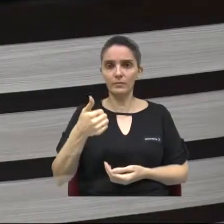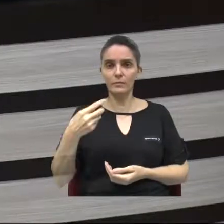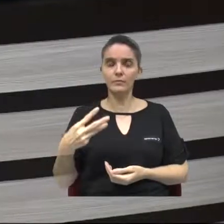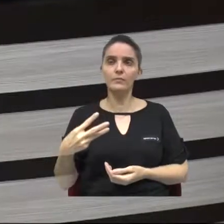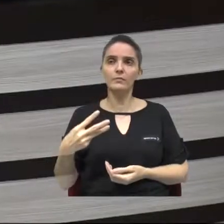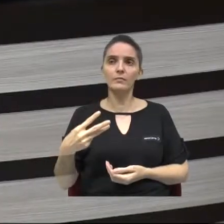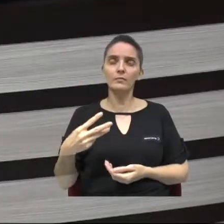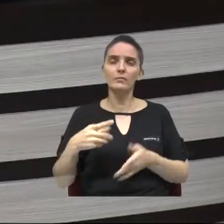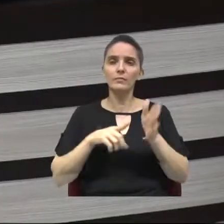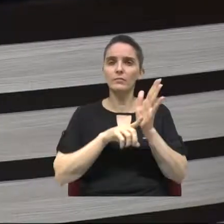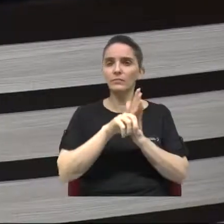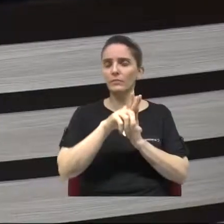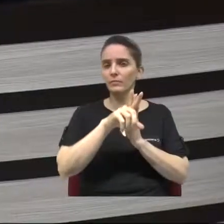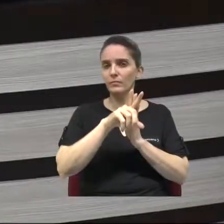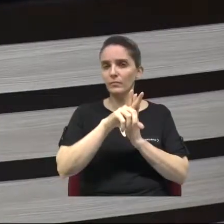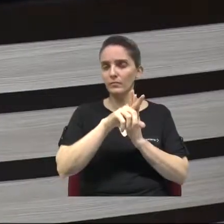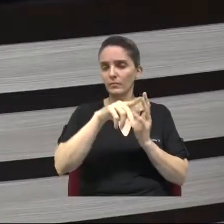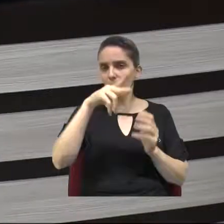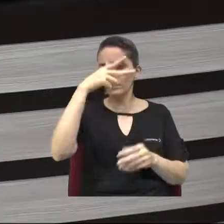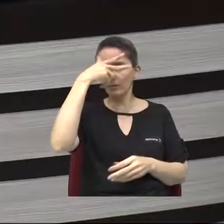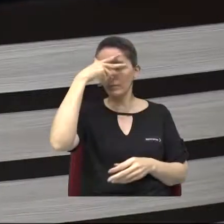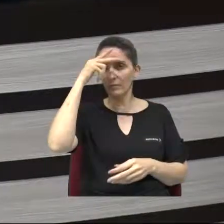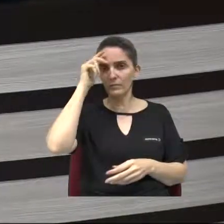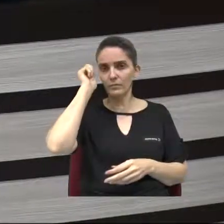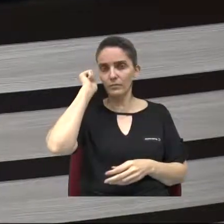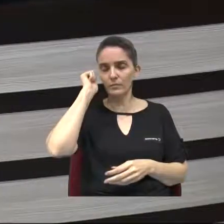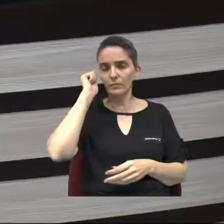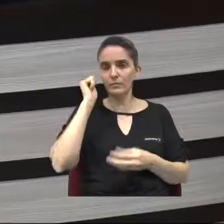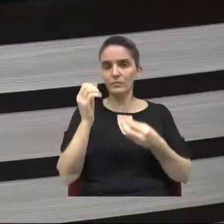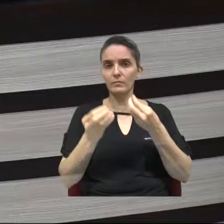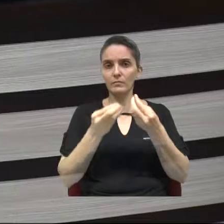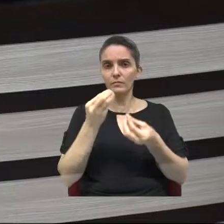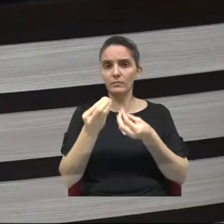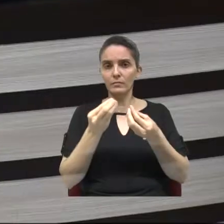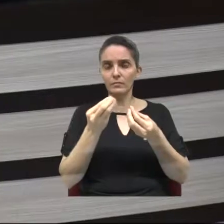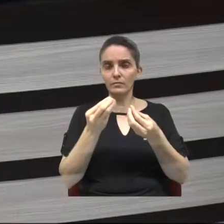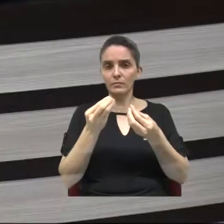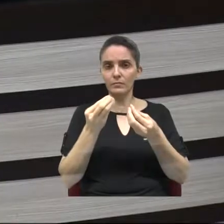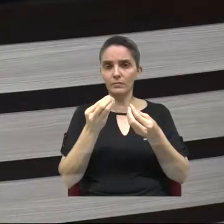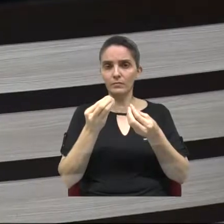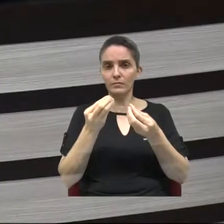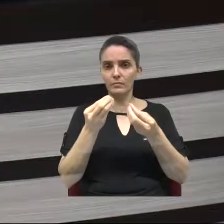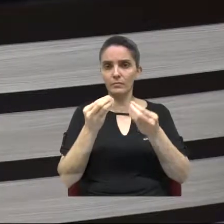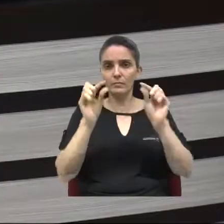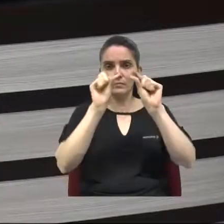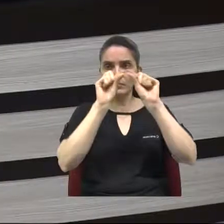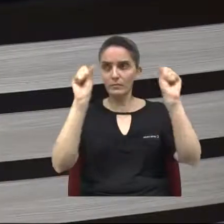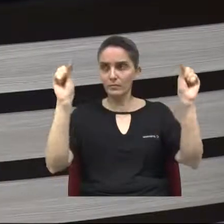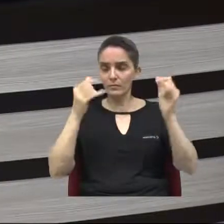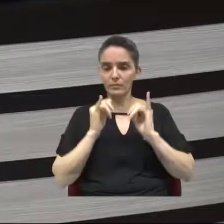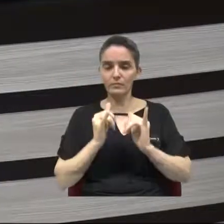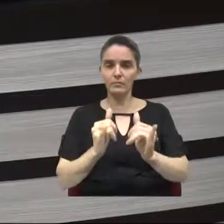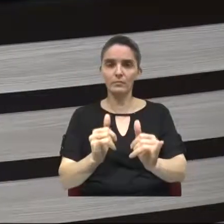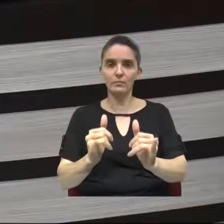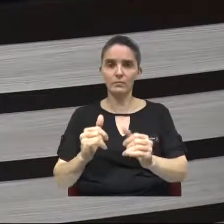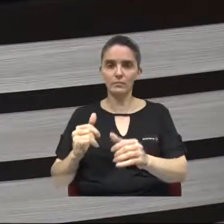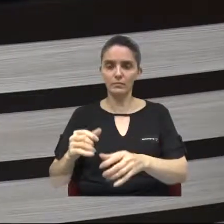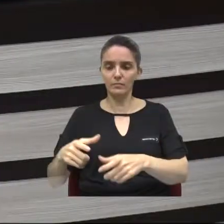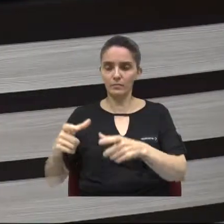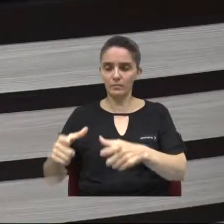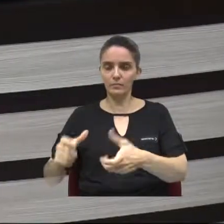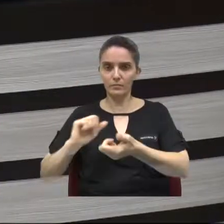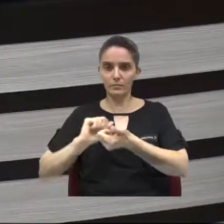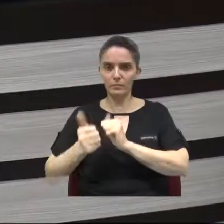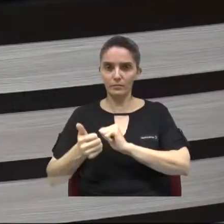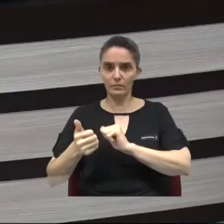713 requer informações ao Poder Executivo sobre a reposição da fiação do ginásio de esportes da Vila Pisa. Autoria